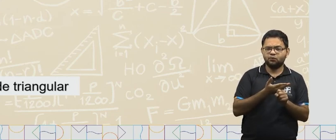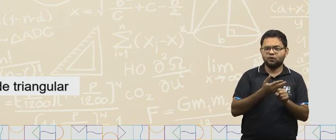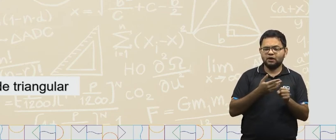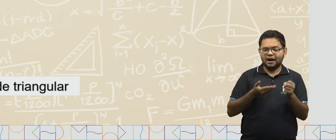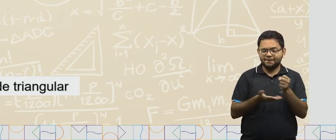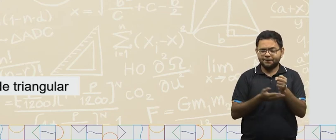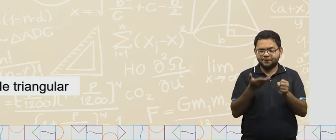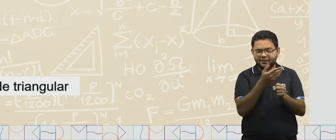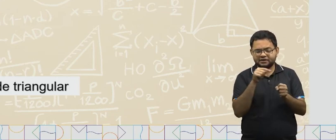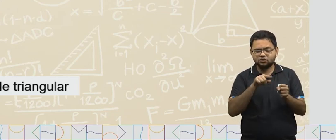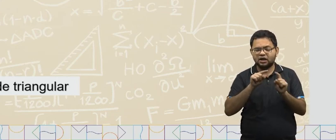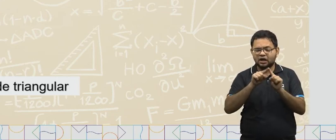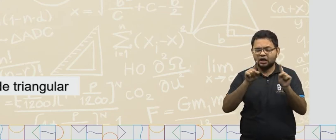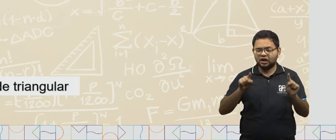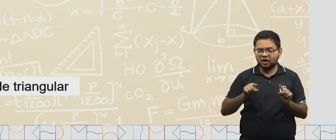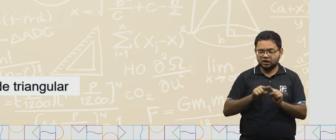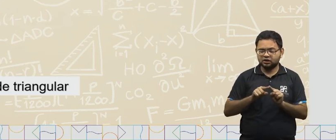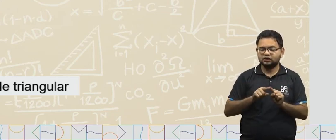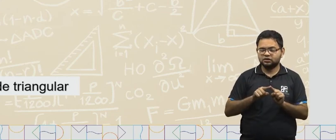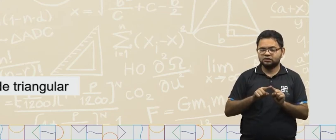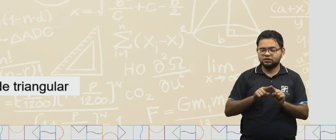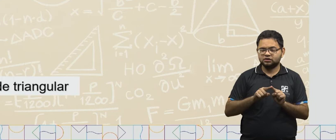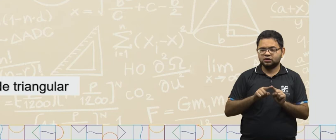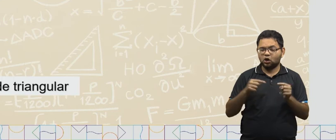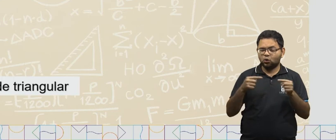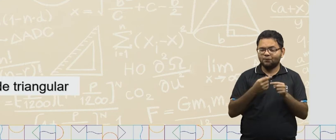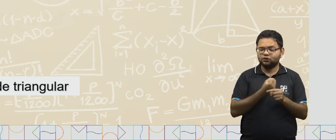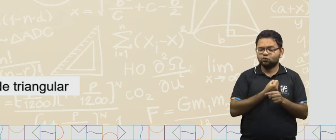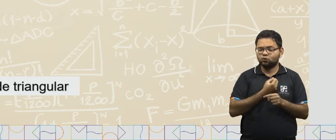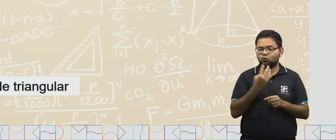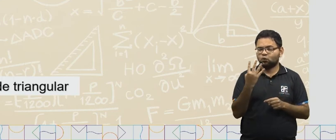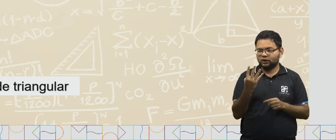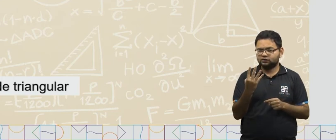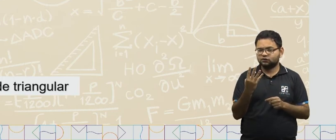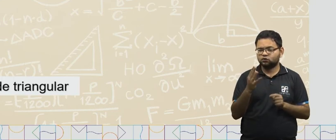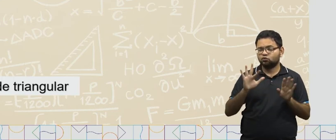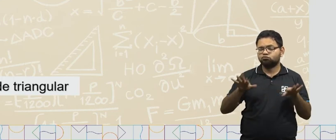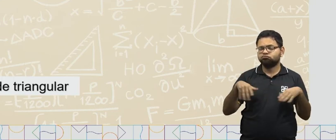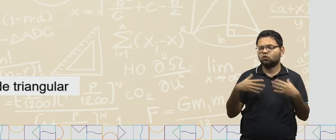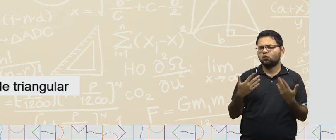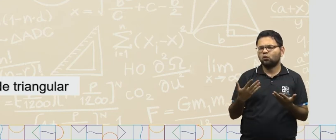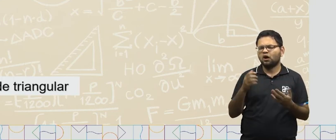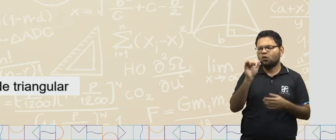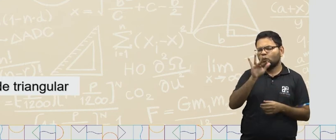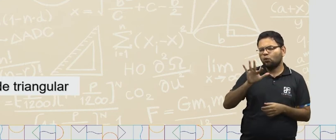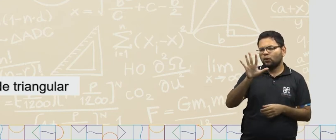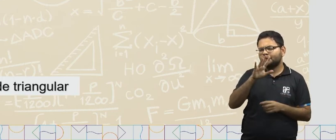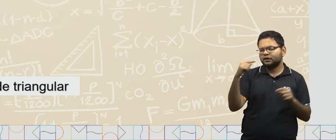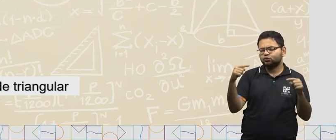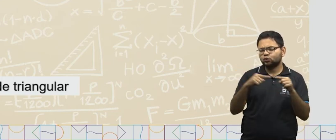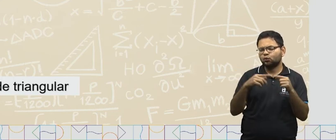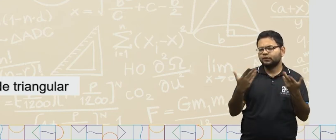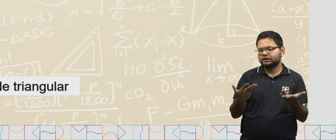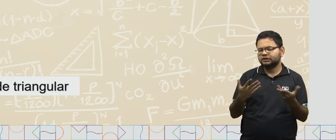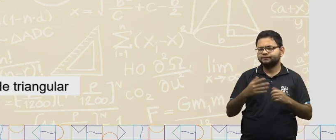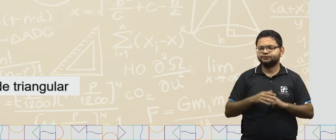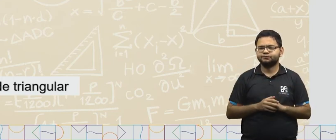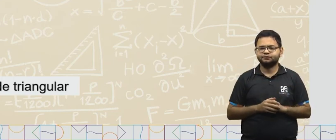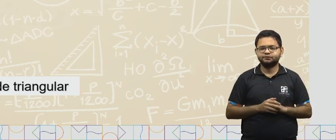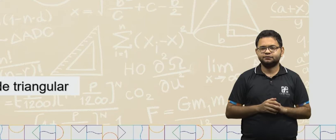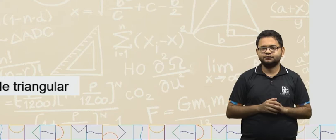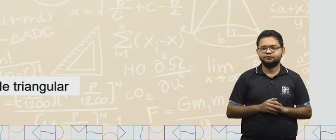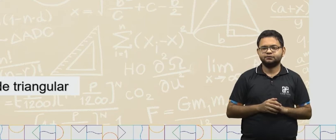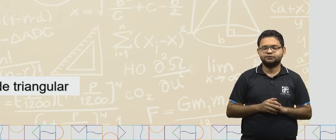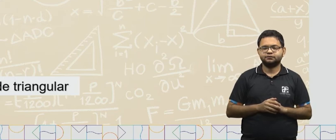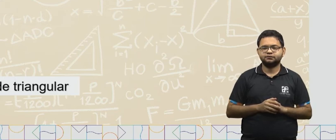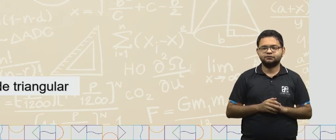ou seja, ele tem os seus extremos em formato de quadrado. Qual dessas duas imagens que sobraram